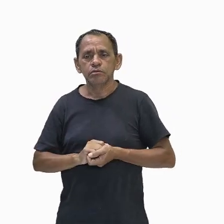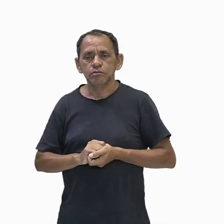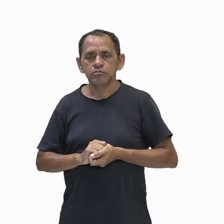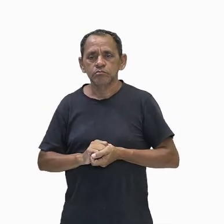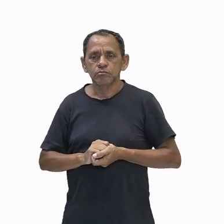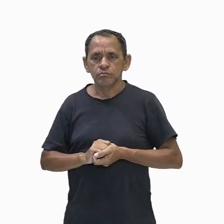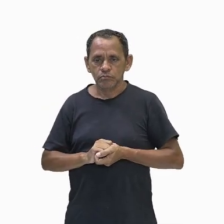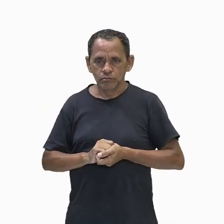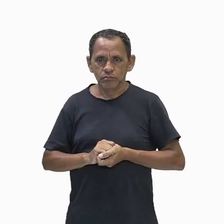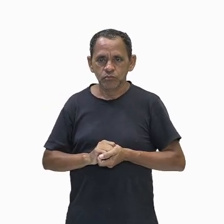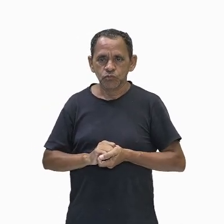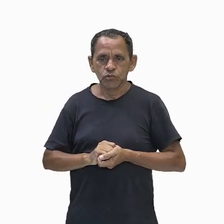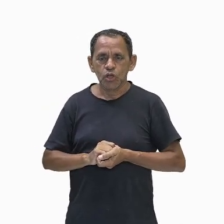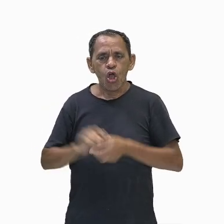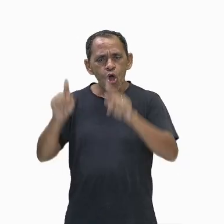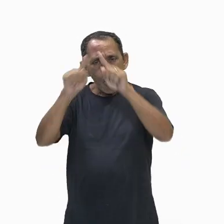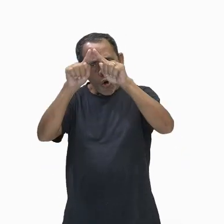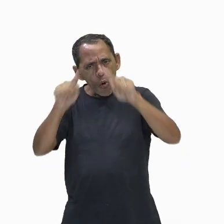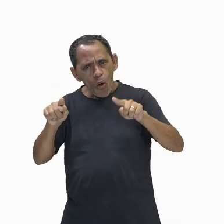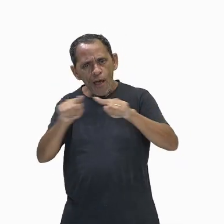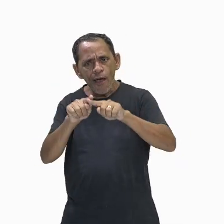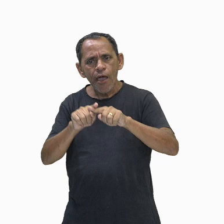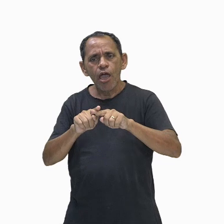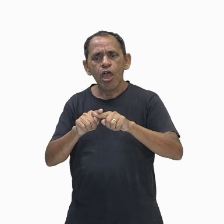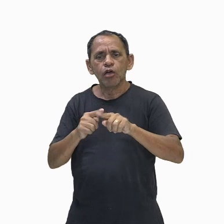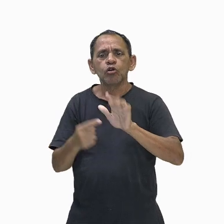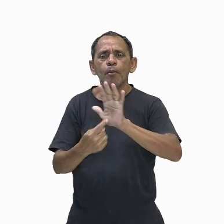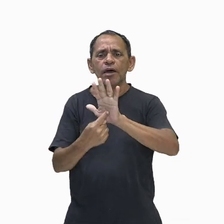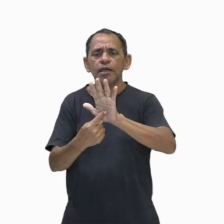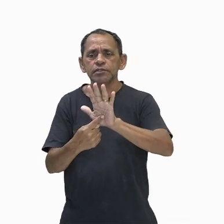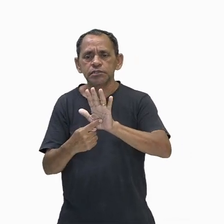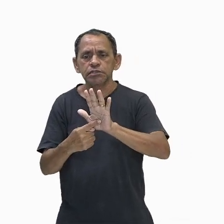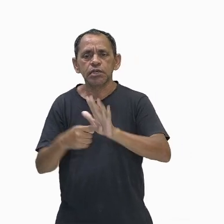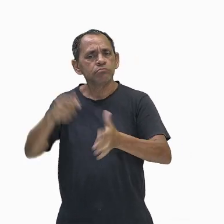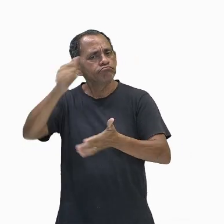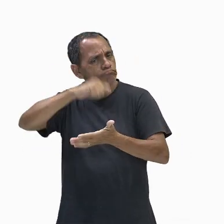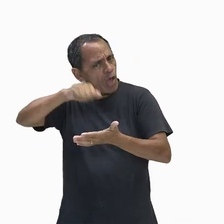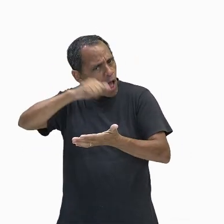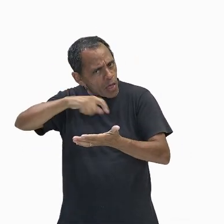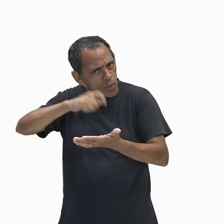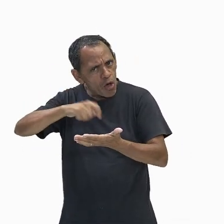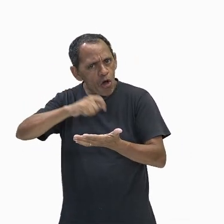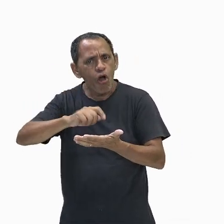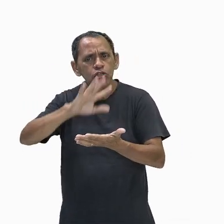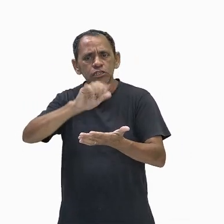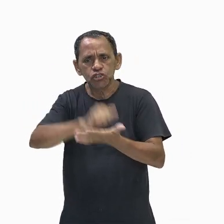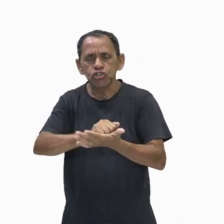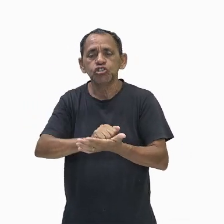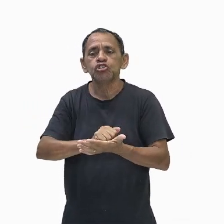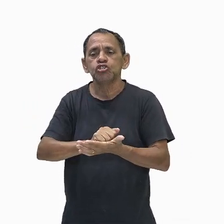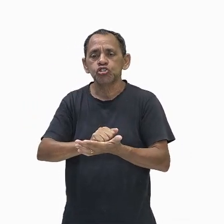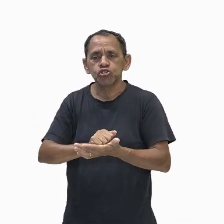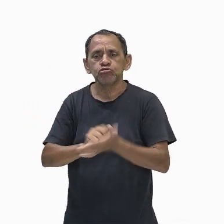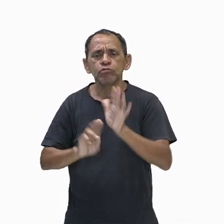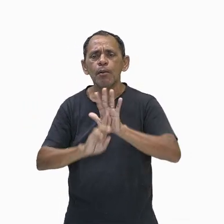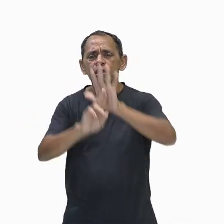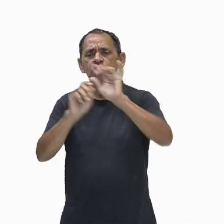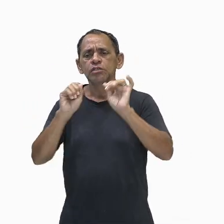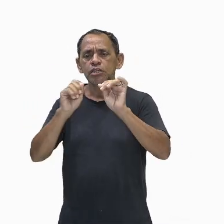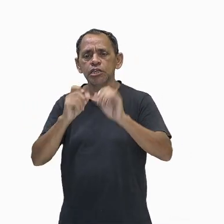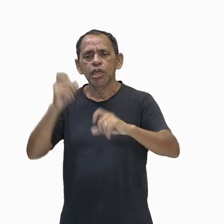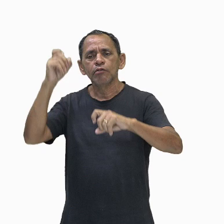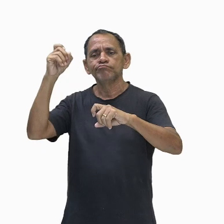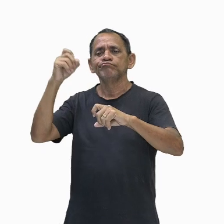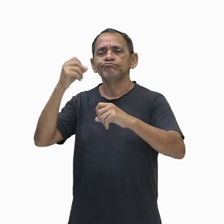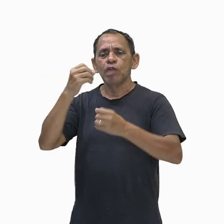exemplo, mas quando eles aparecerem, anotem, eles vão representar abortos espontâneos. Todas essas